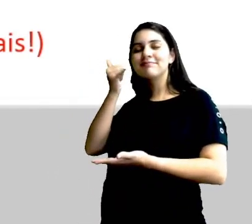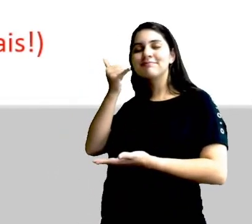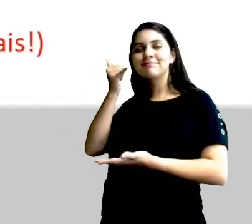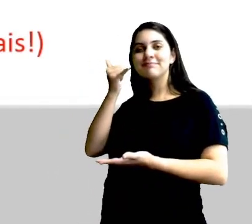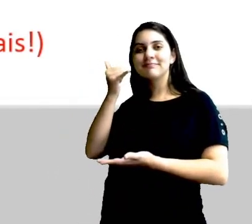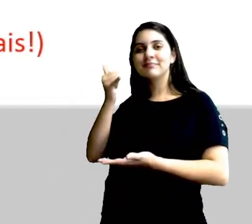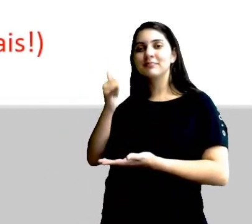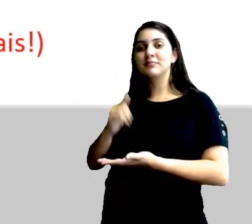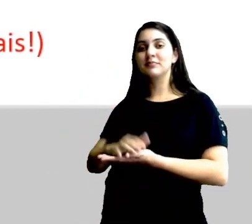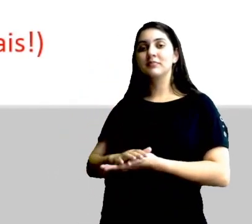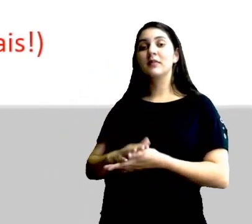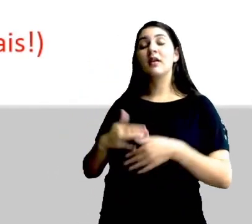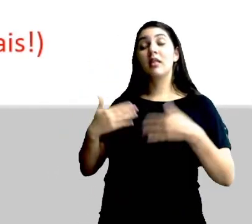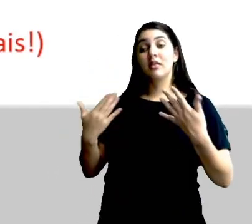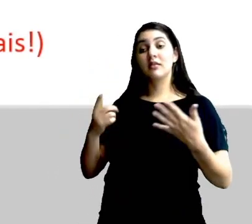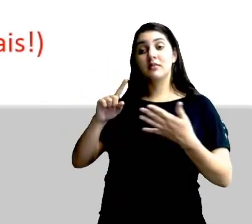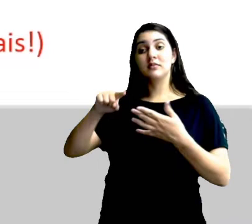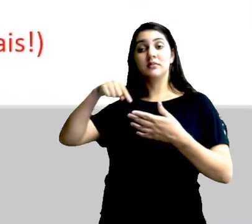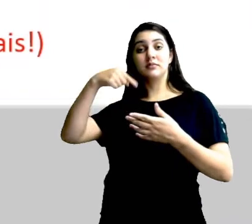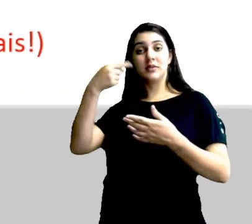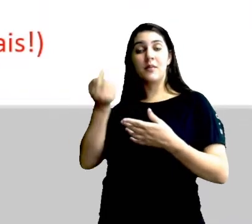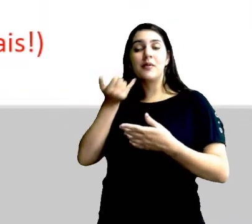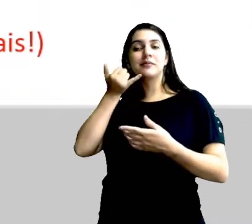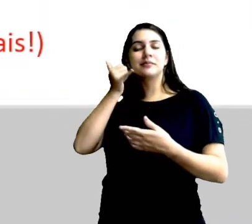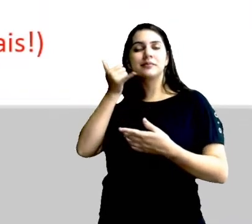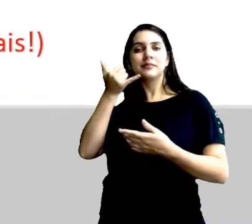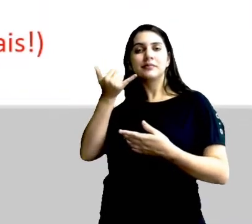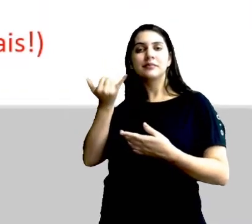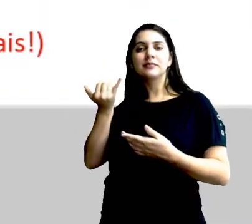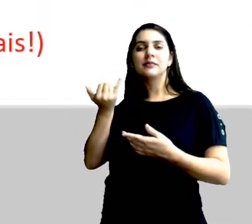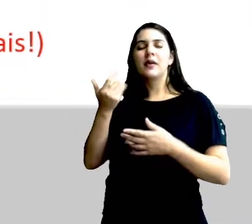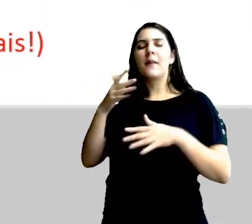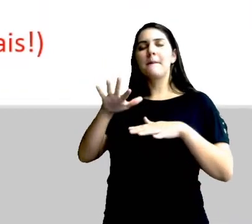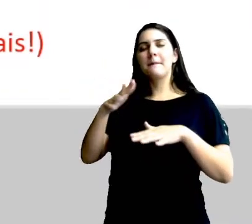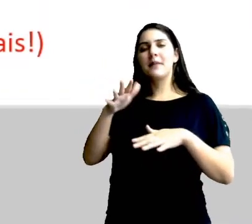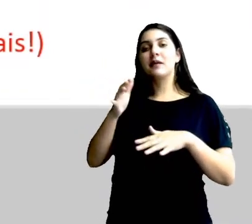tá? E aí depois do telefone tocar e